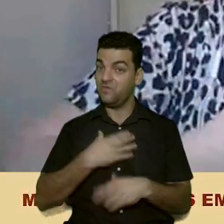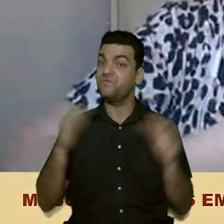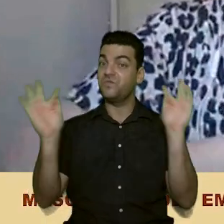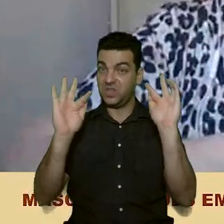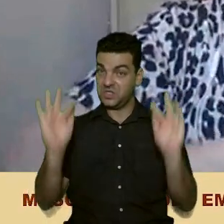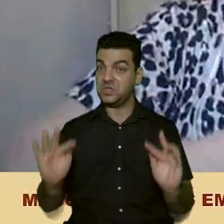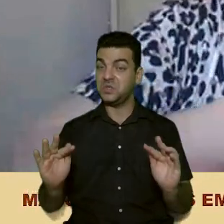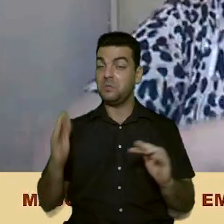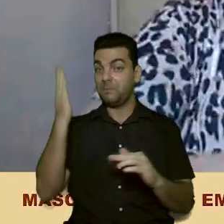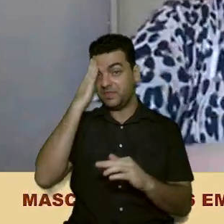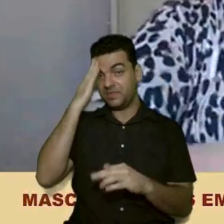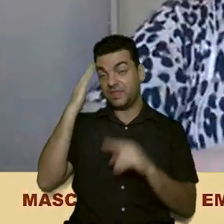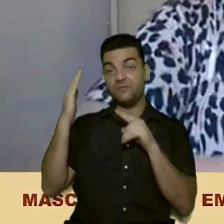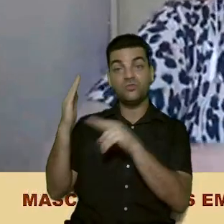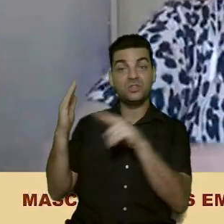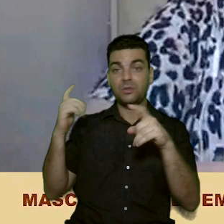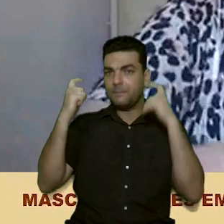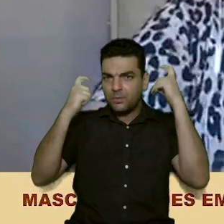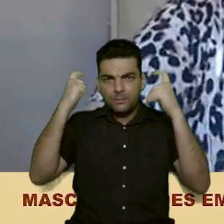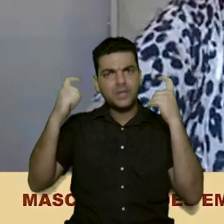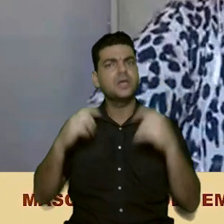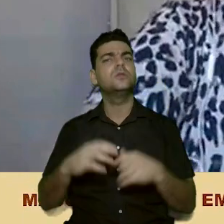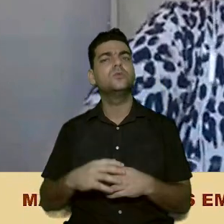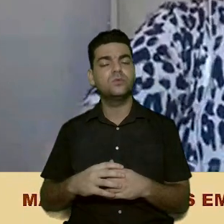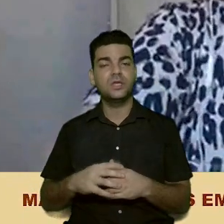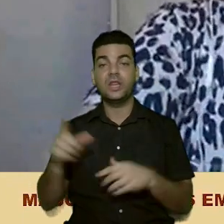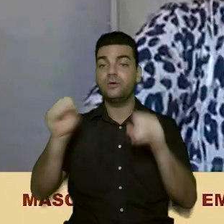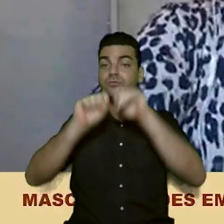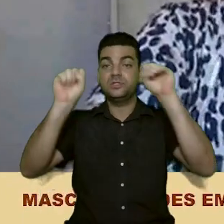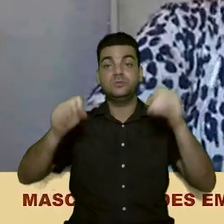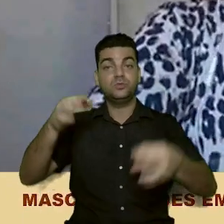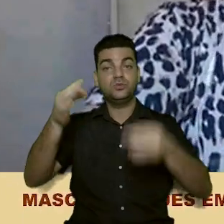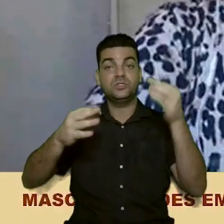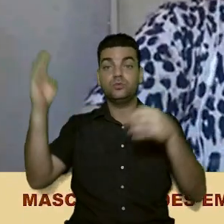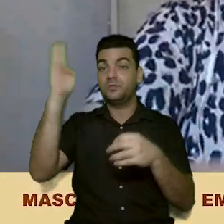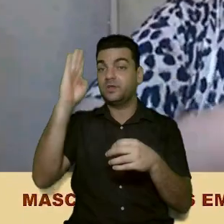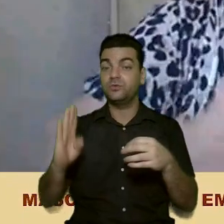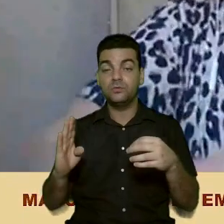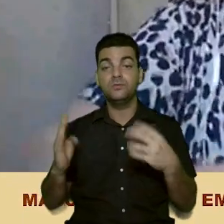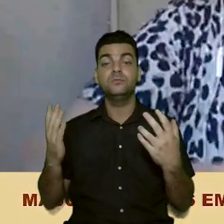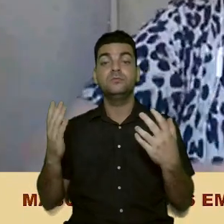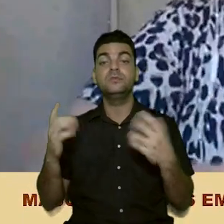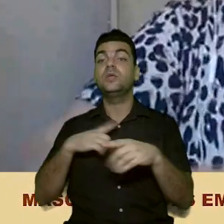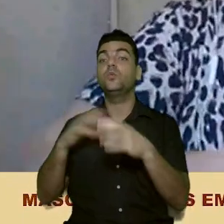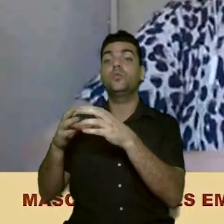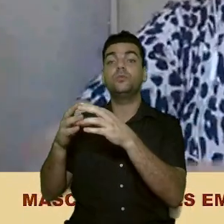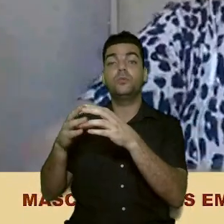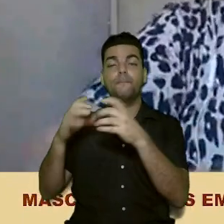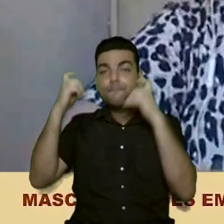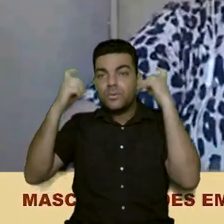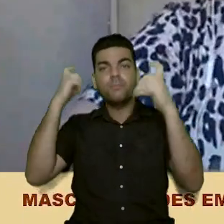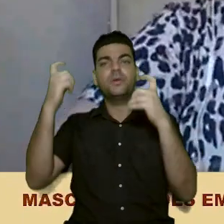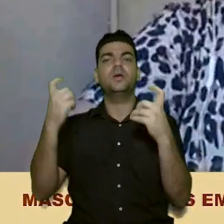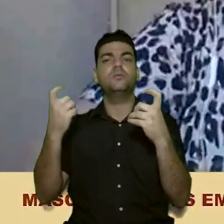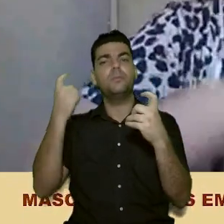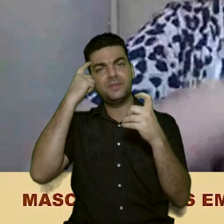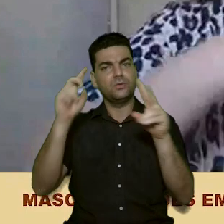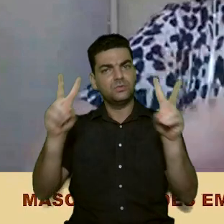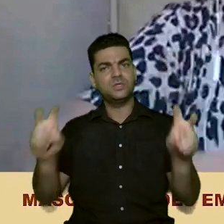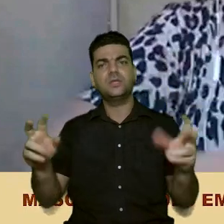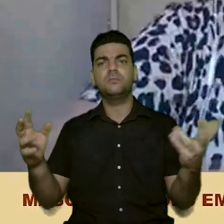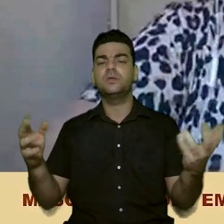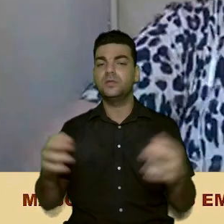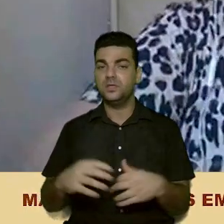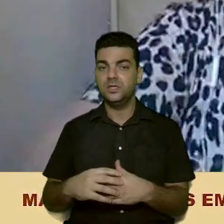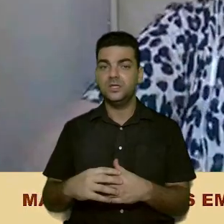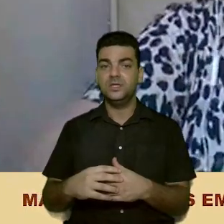a gente tem dentro, né, de um ente do sistema de justiça brasileiro, um grupo organizado para refletir essas questões e tenho